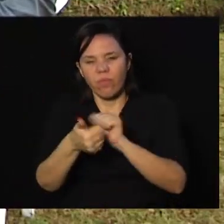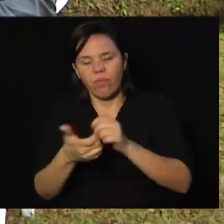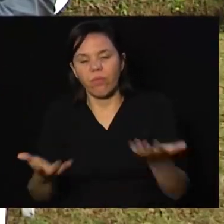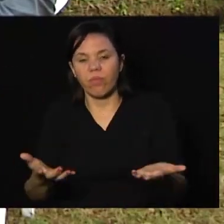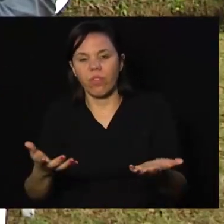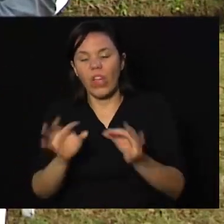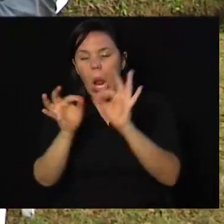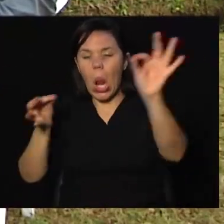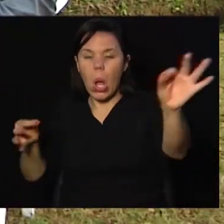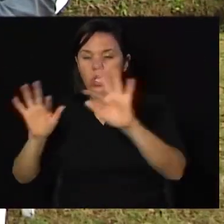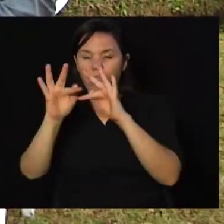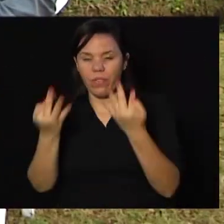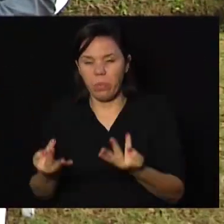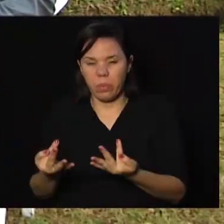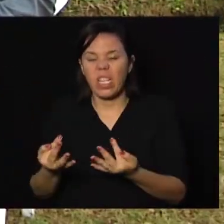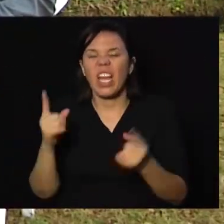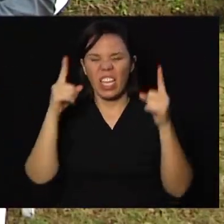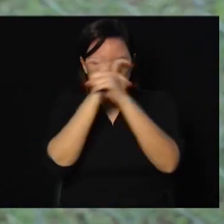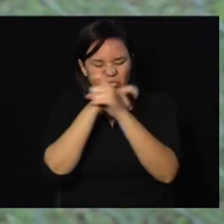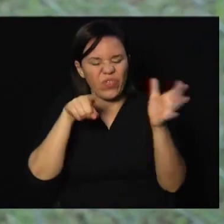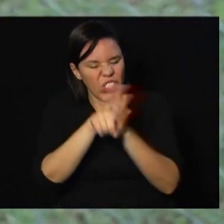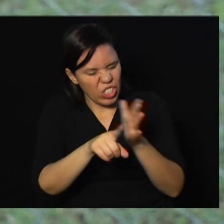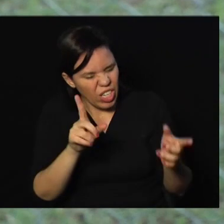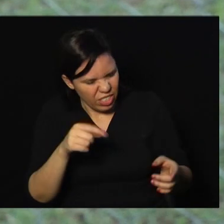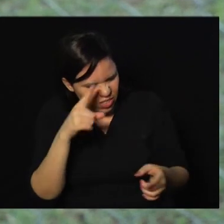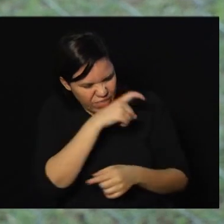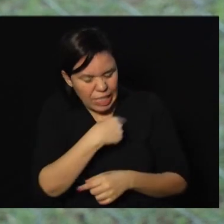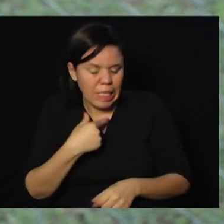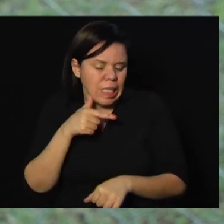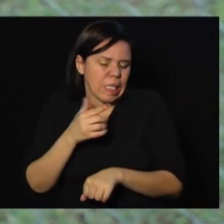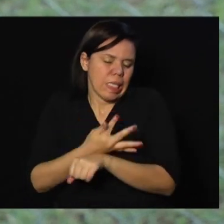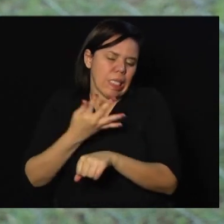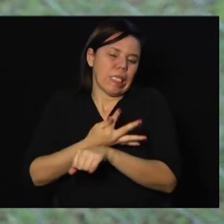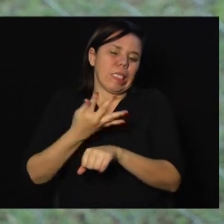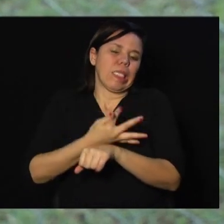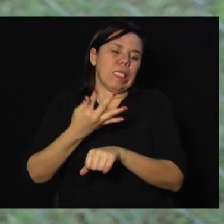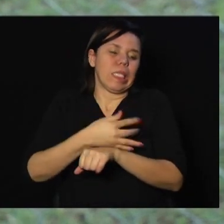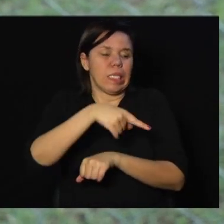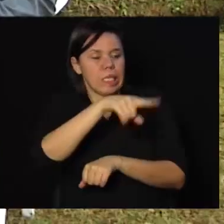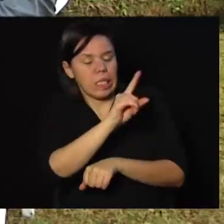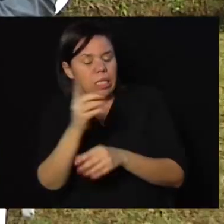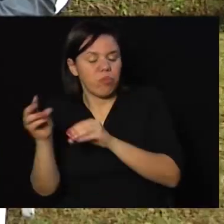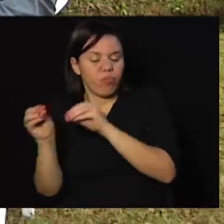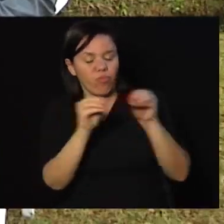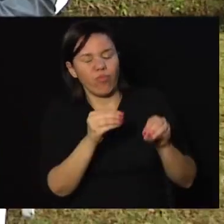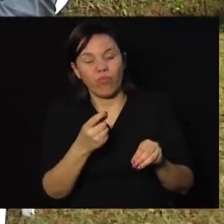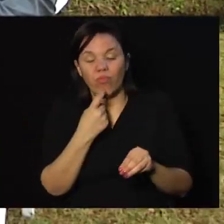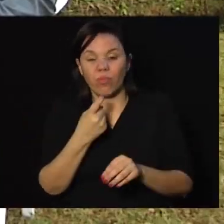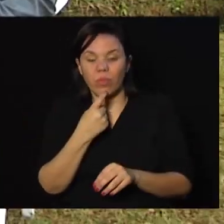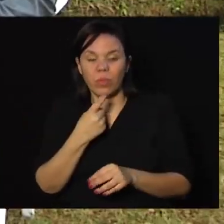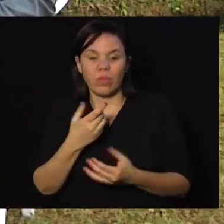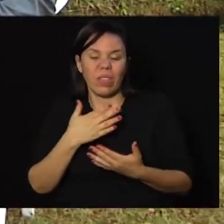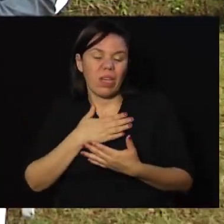principalmente nessa fase, nessa adolescência? Então, eu resisti muito a ir para Campinas por esse motivo, porque eu era